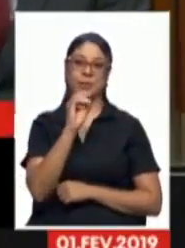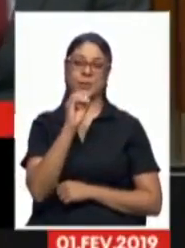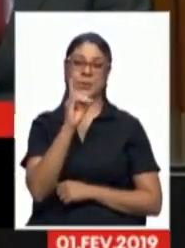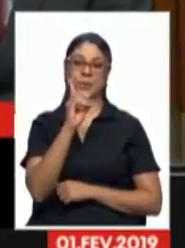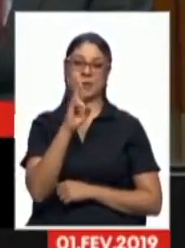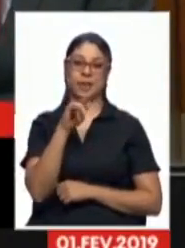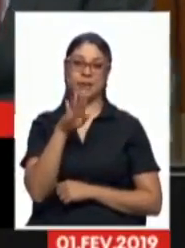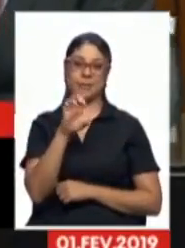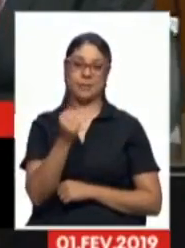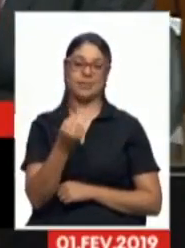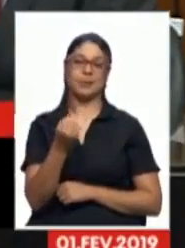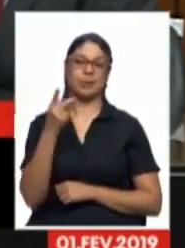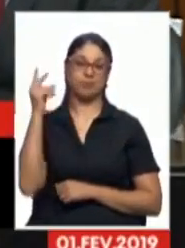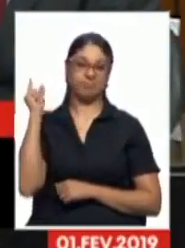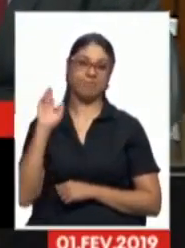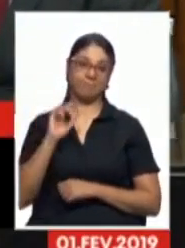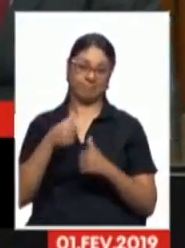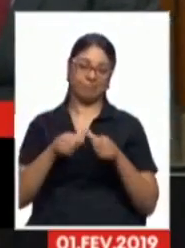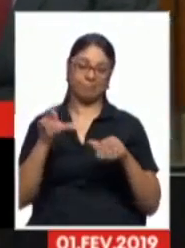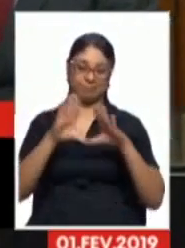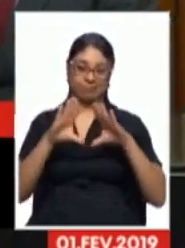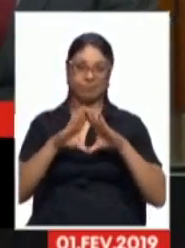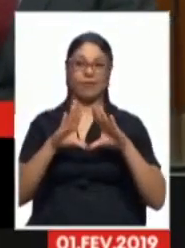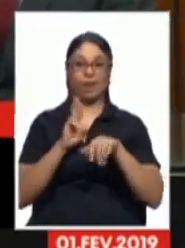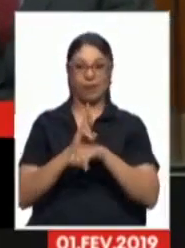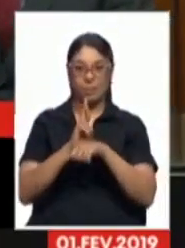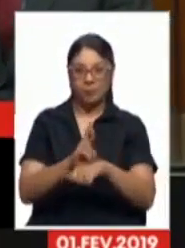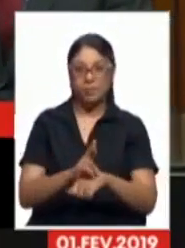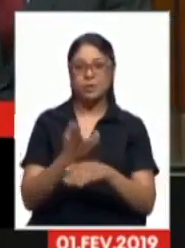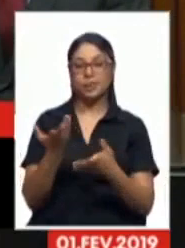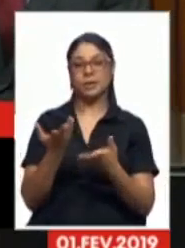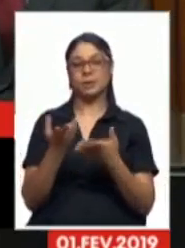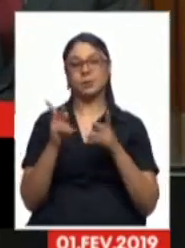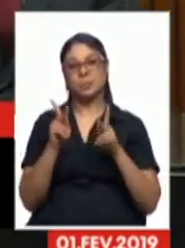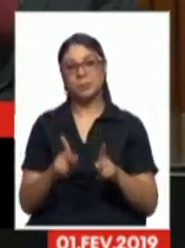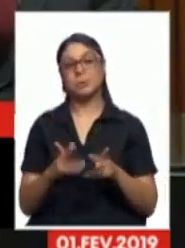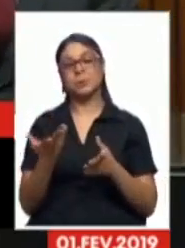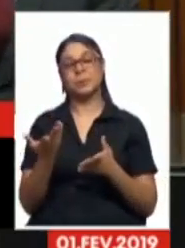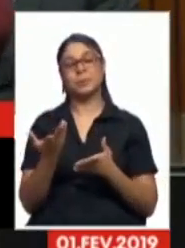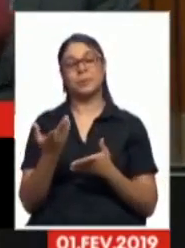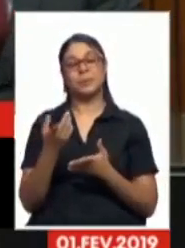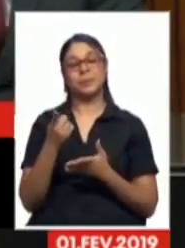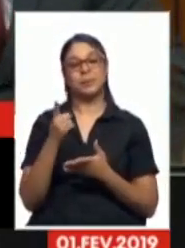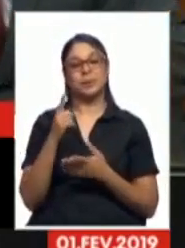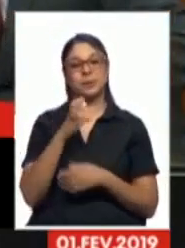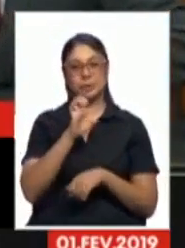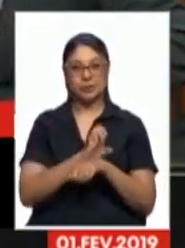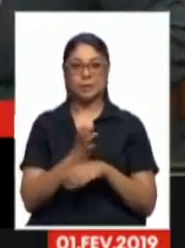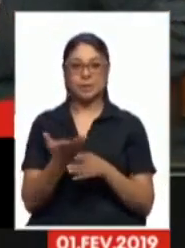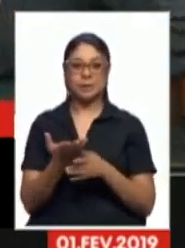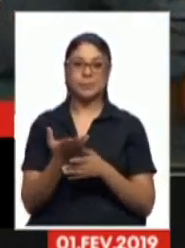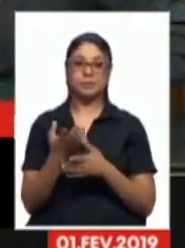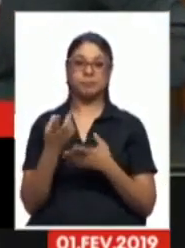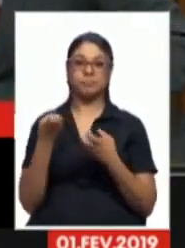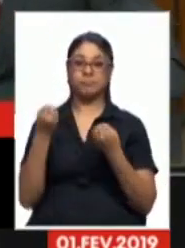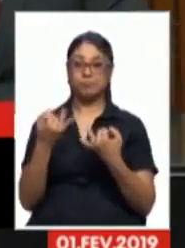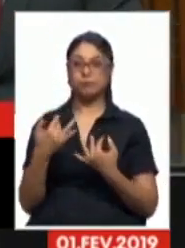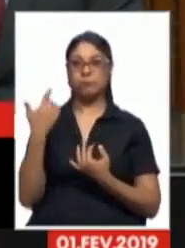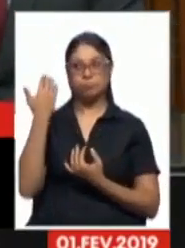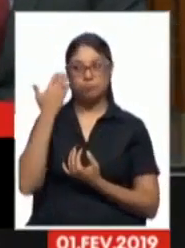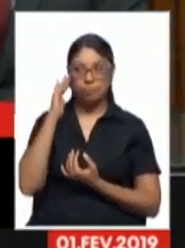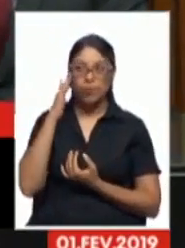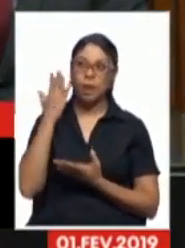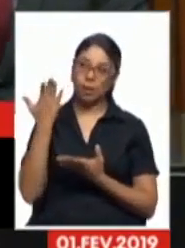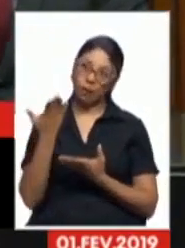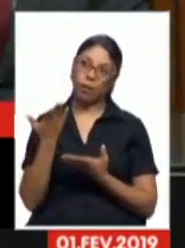aqui, representa principalmente os servidores das forças de segurança do Estado, e falou, Marco, que entende a